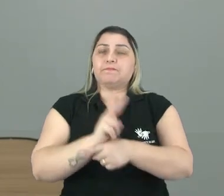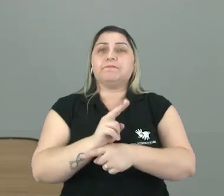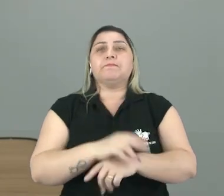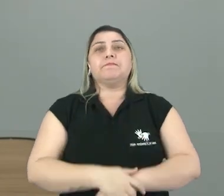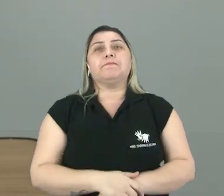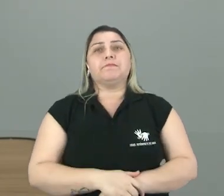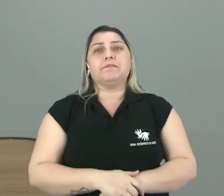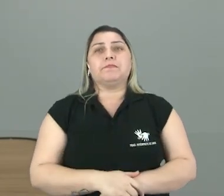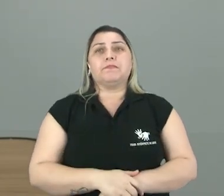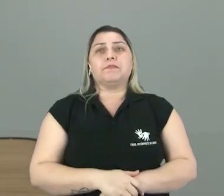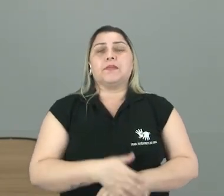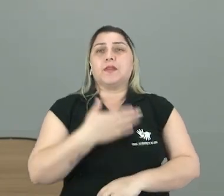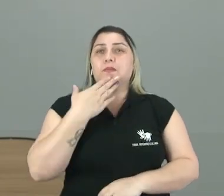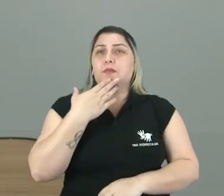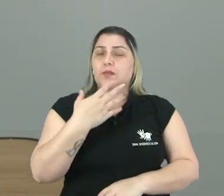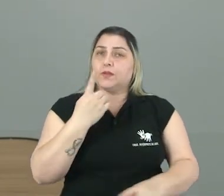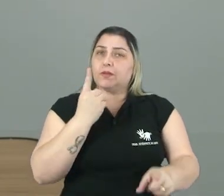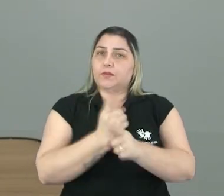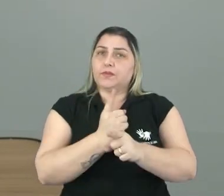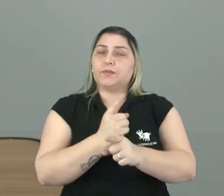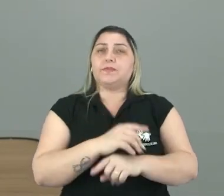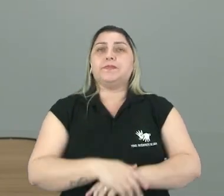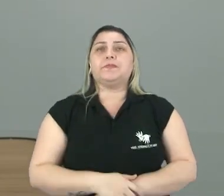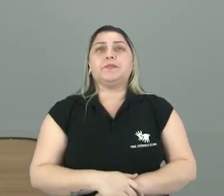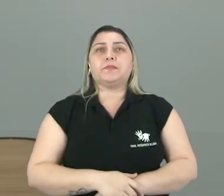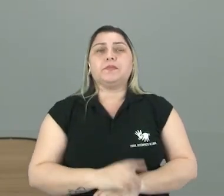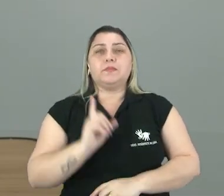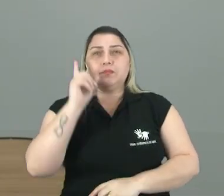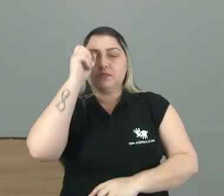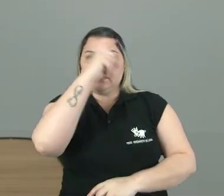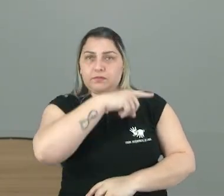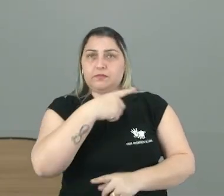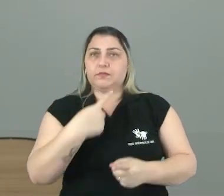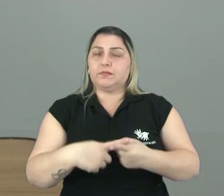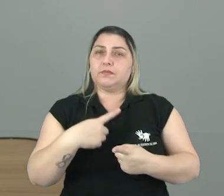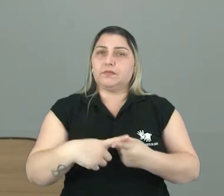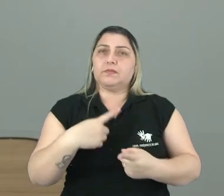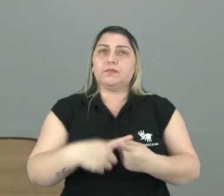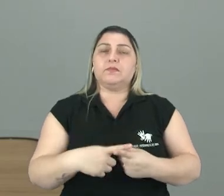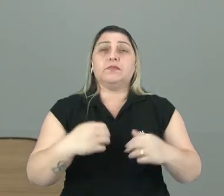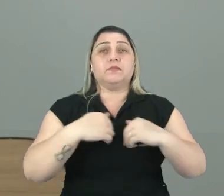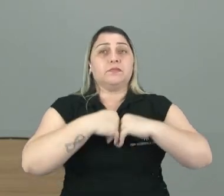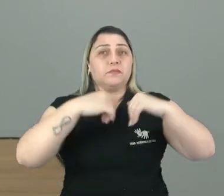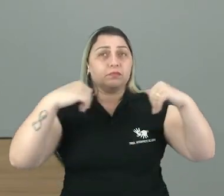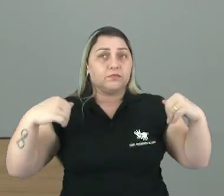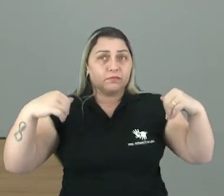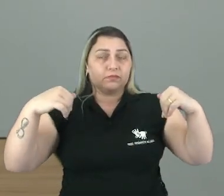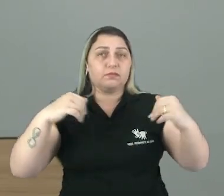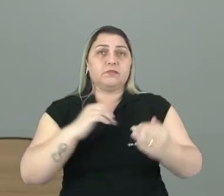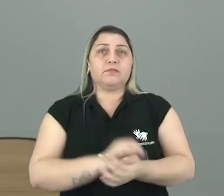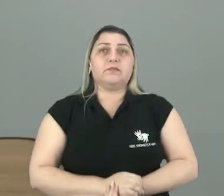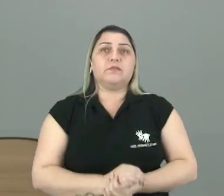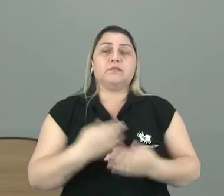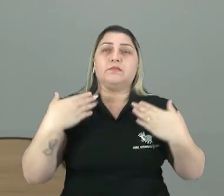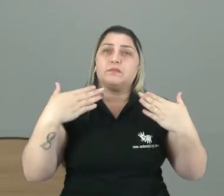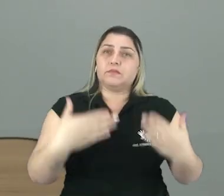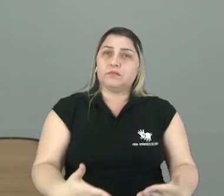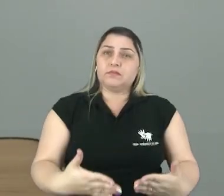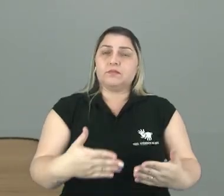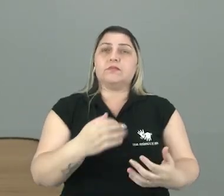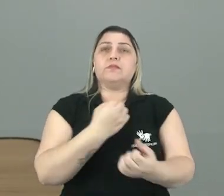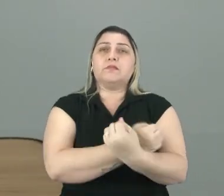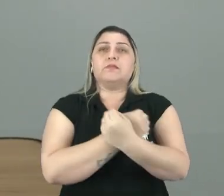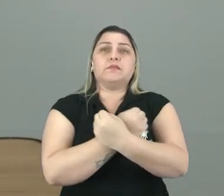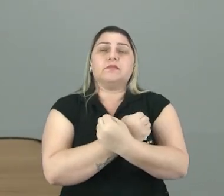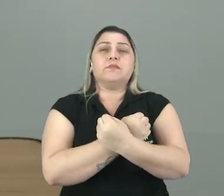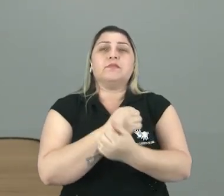protegia. Muitas vezes podia até encontrar com algum parente ali, mas dificilmente, porque eles eram separados, né? Muitas vezes quando eles chegavam aqui como